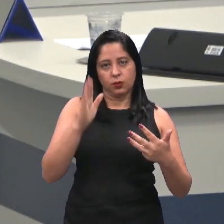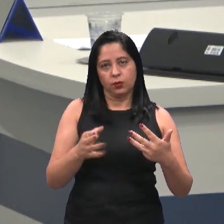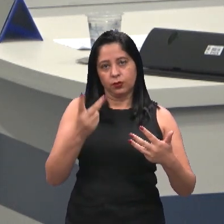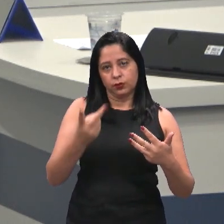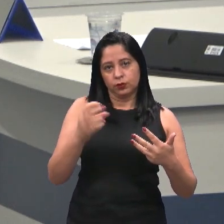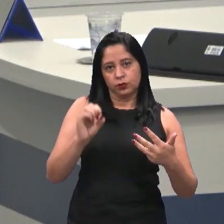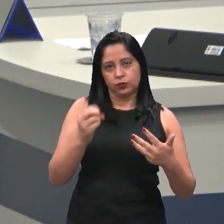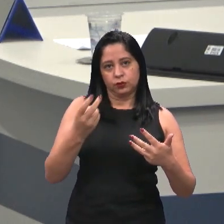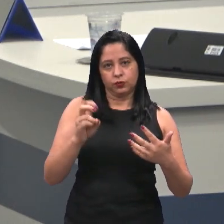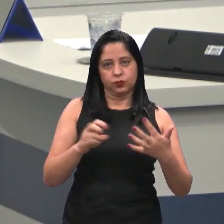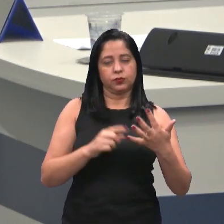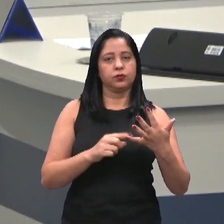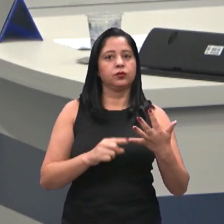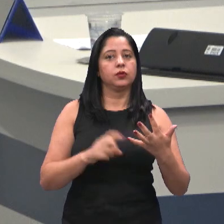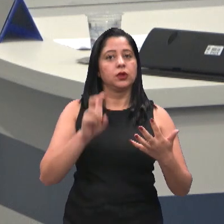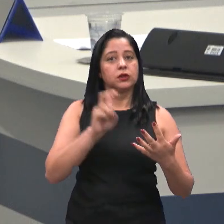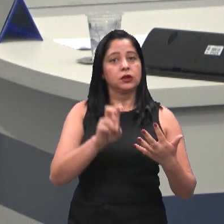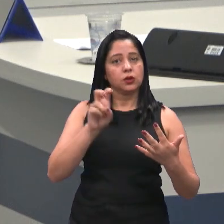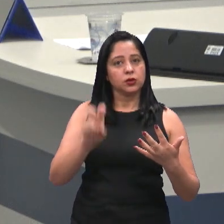5341/2025 e processo